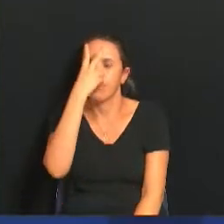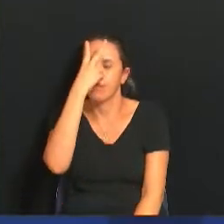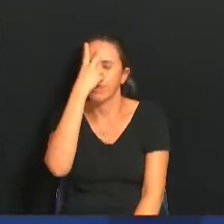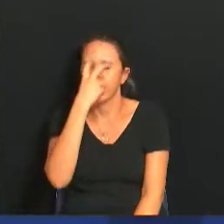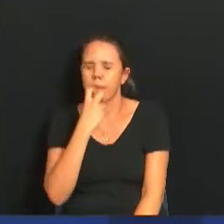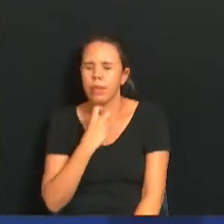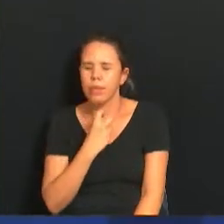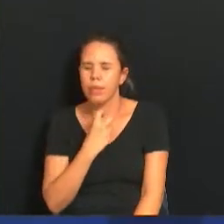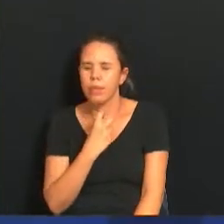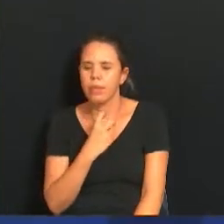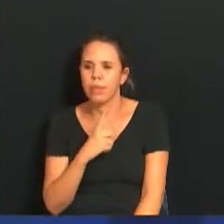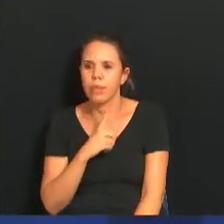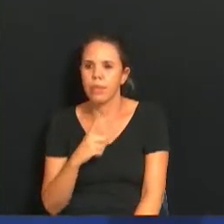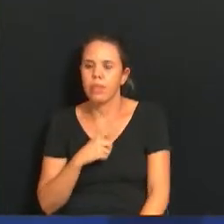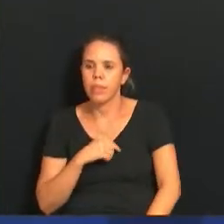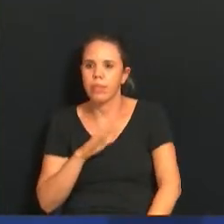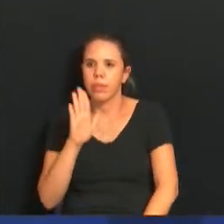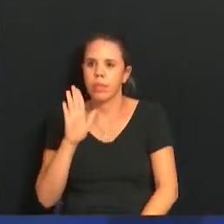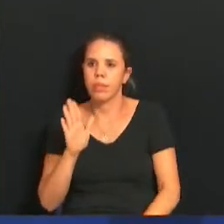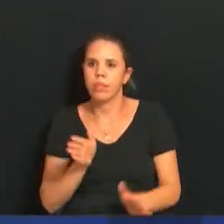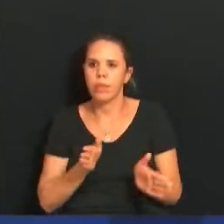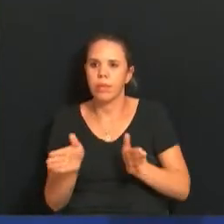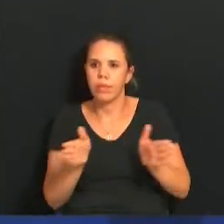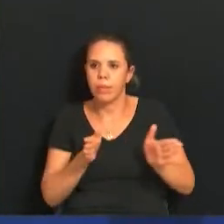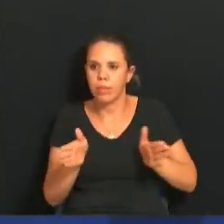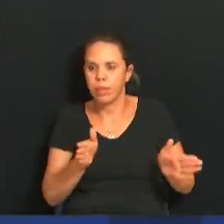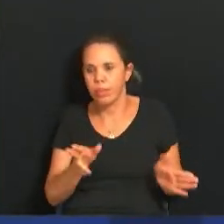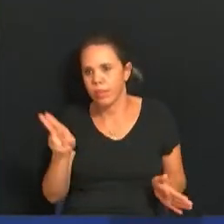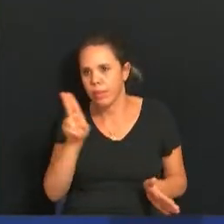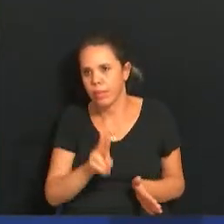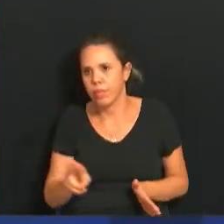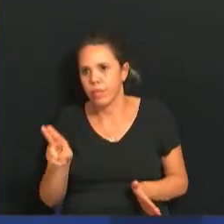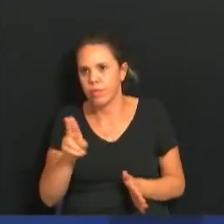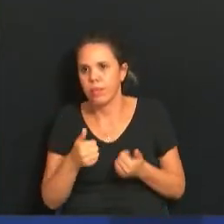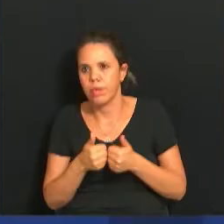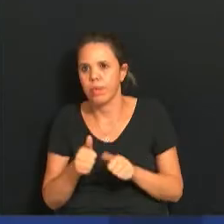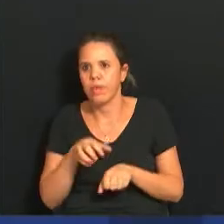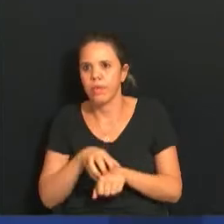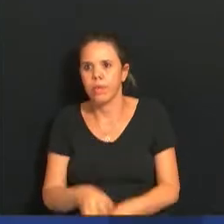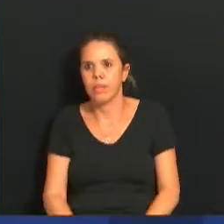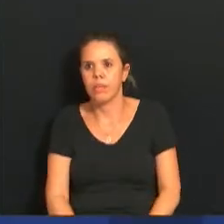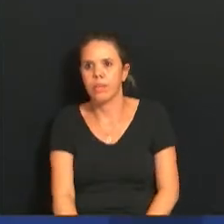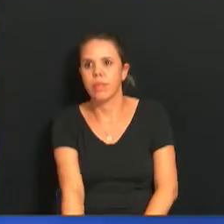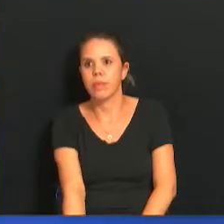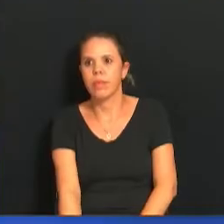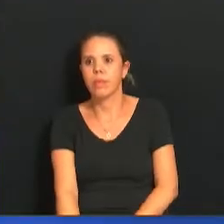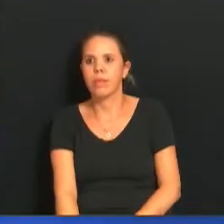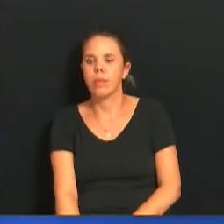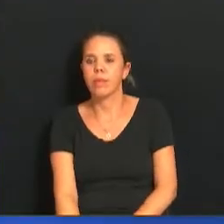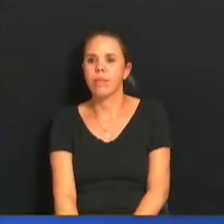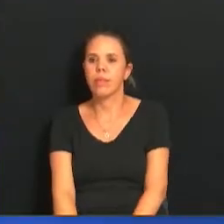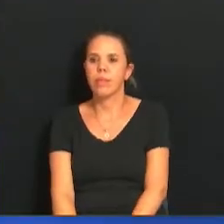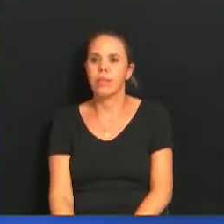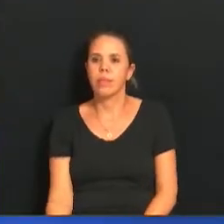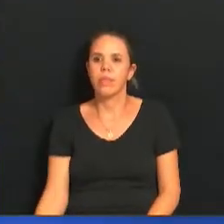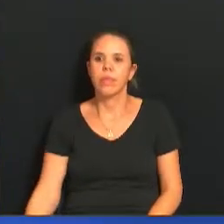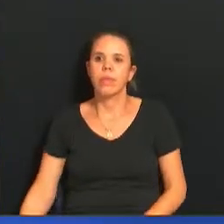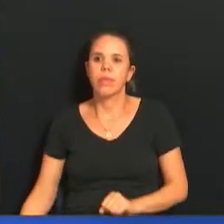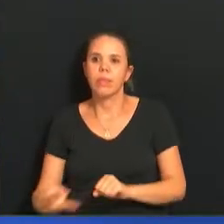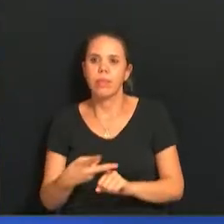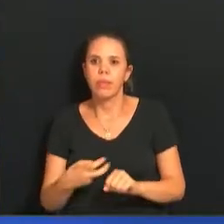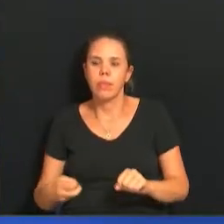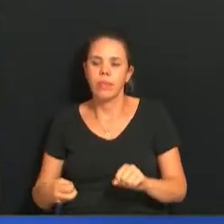visual terem mais recursos para utilizarem o transporte público coletivo. Que esse aplicativo vai